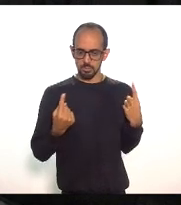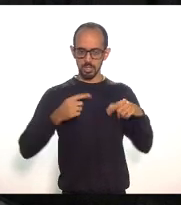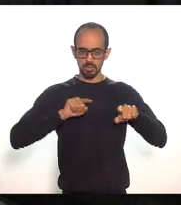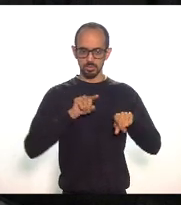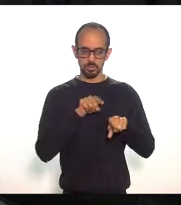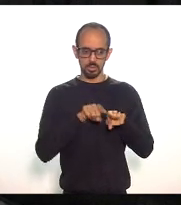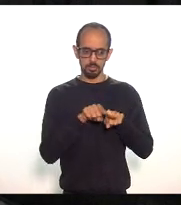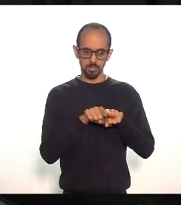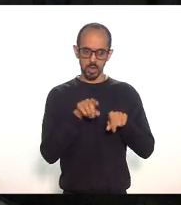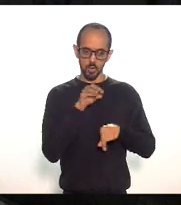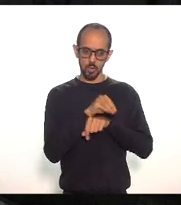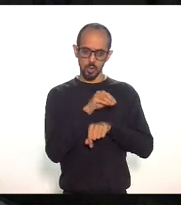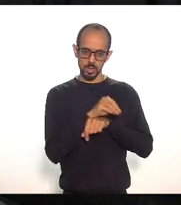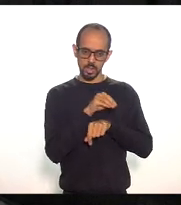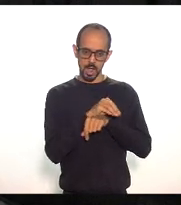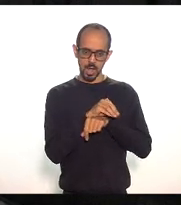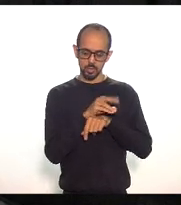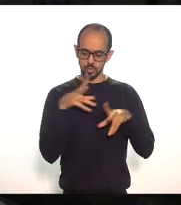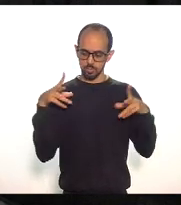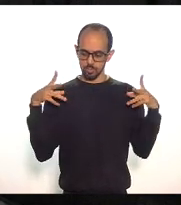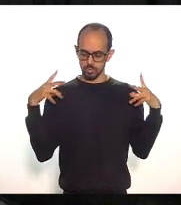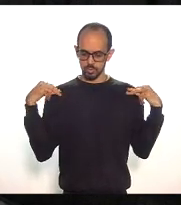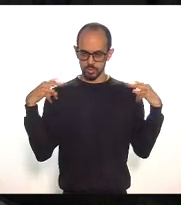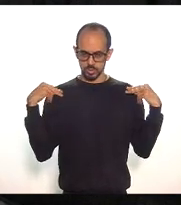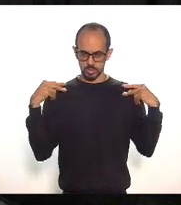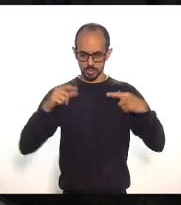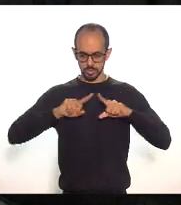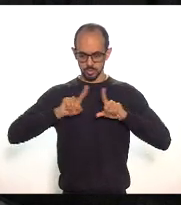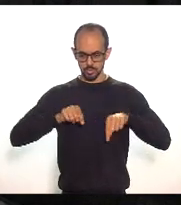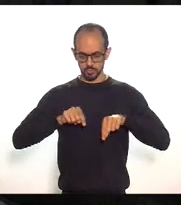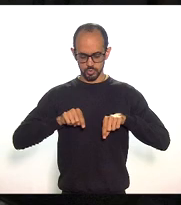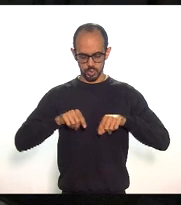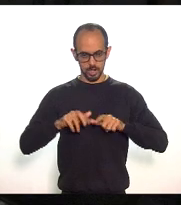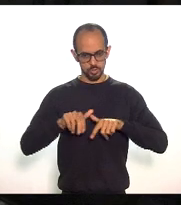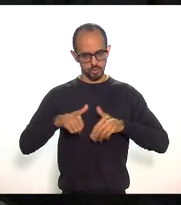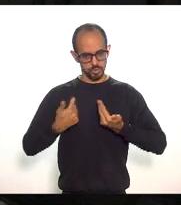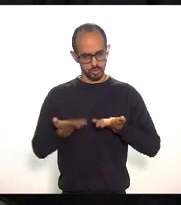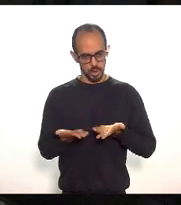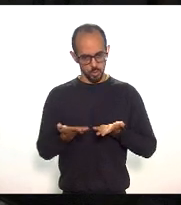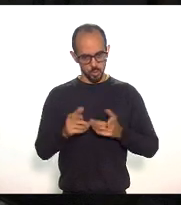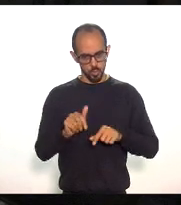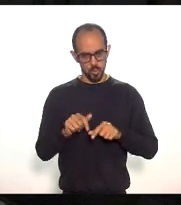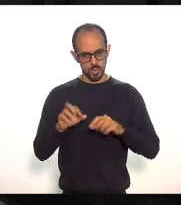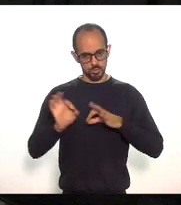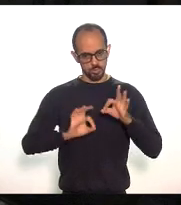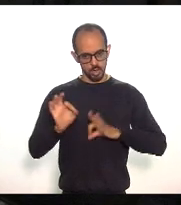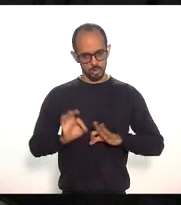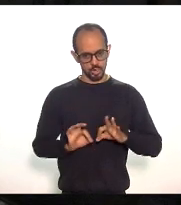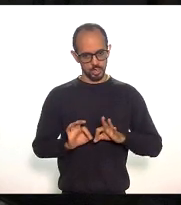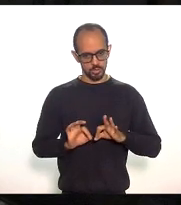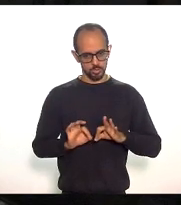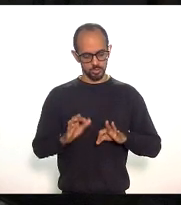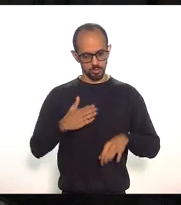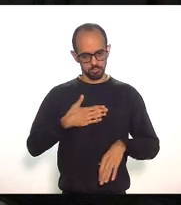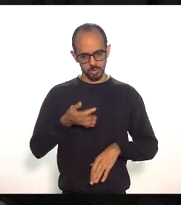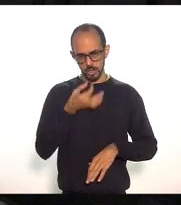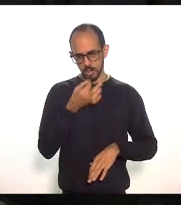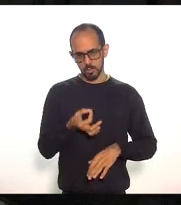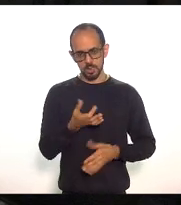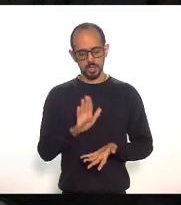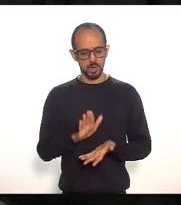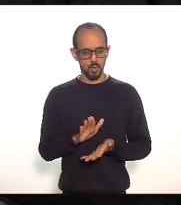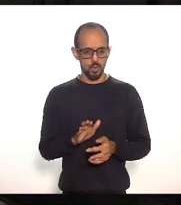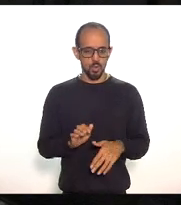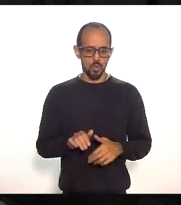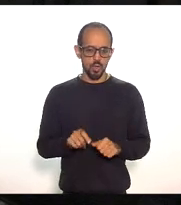com o trabalhador, que é o motorista, e com os próprios trabalhadores. Então, esse projeto, na minha concepção, eu